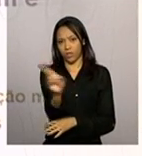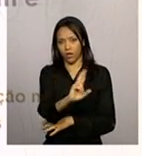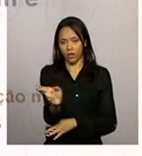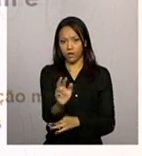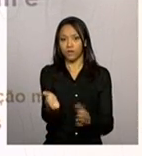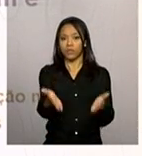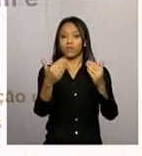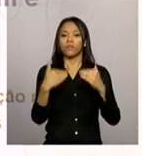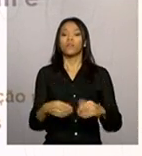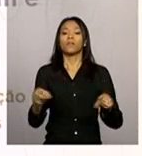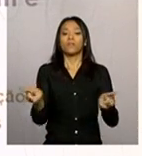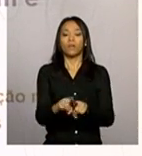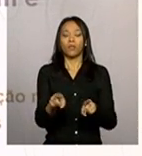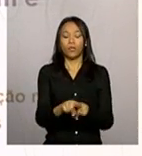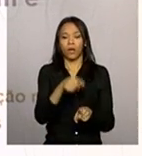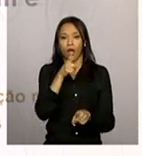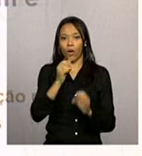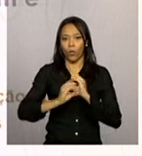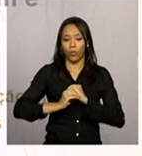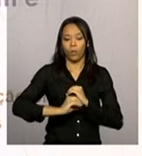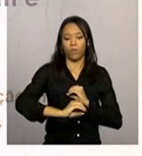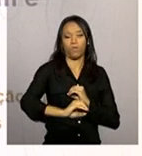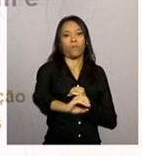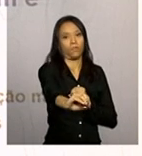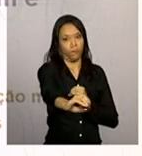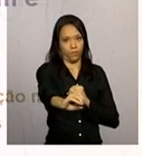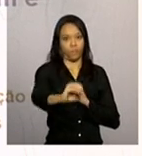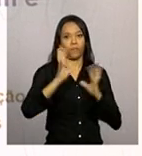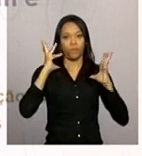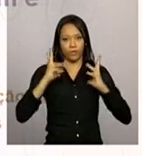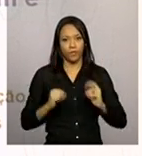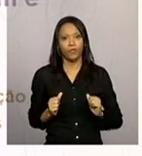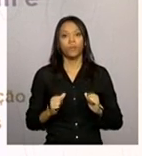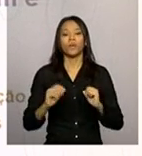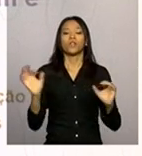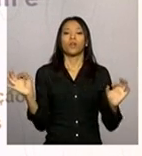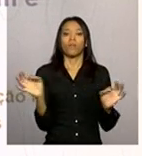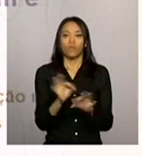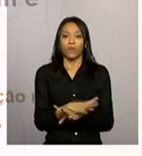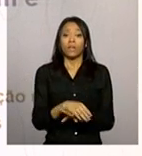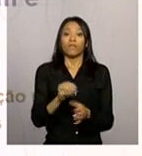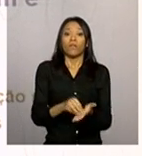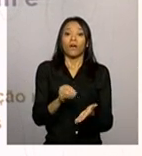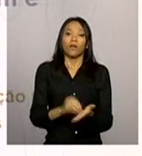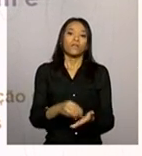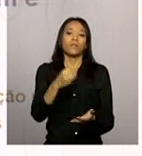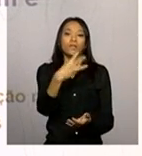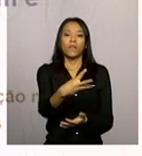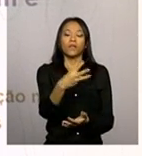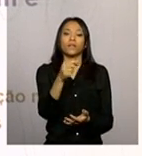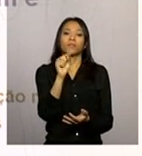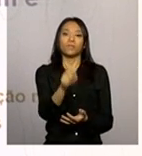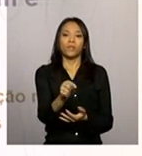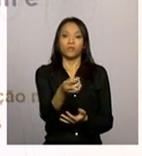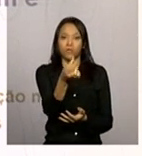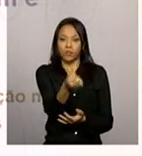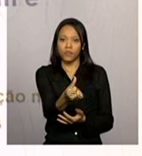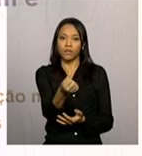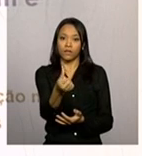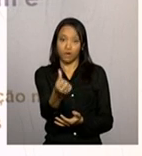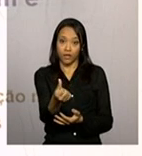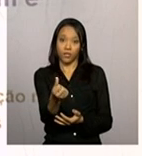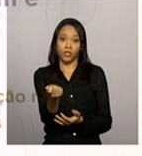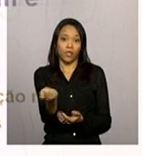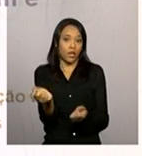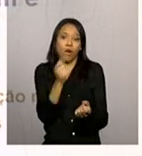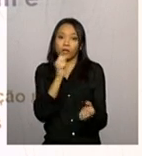de saneamento, concluímos 1.518 obras e temos 3.667 em andamento. Essas